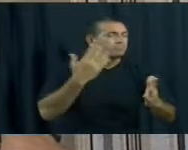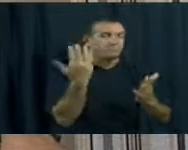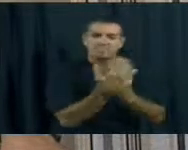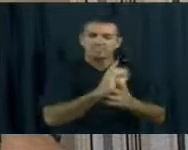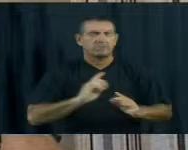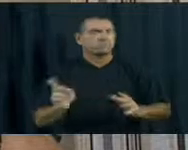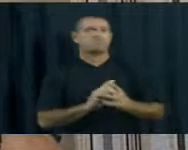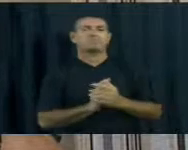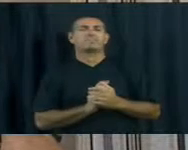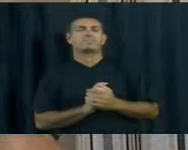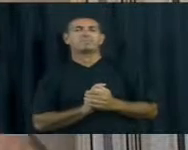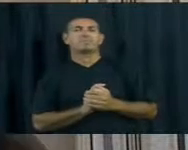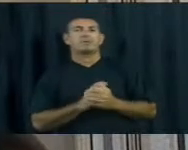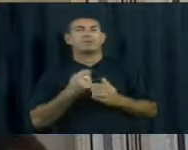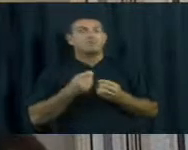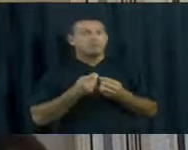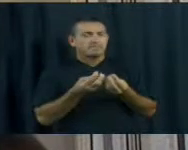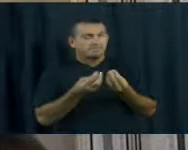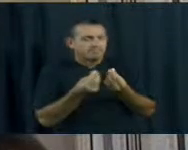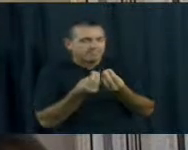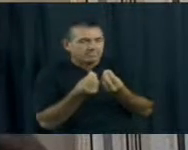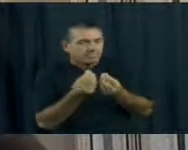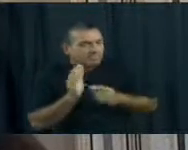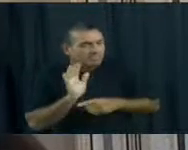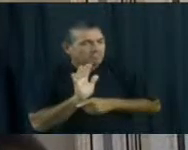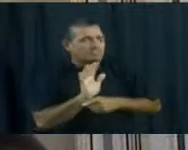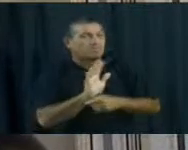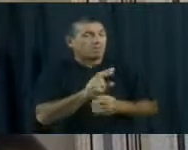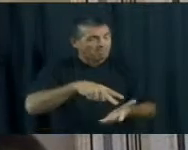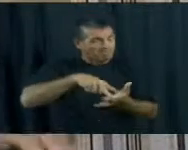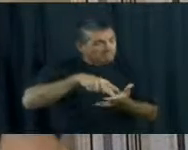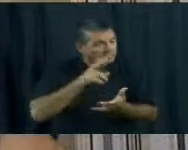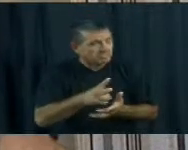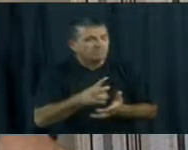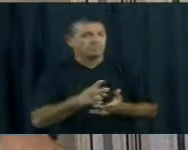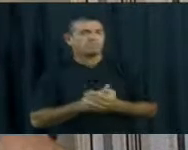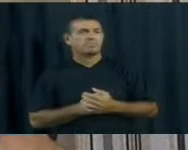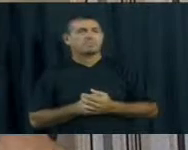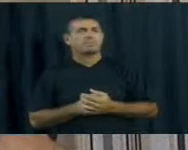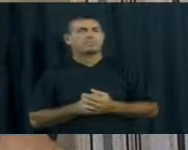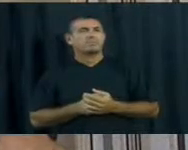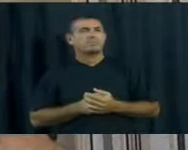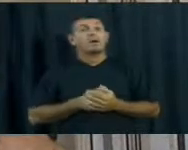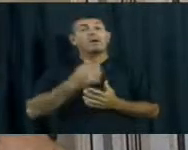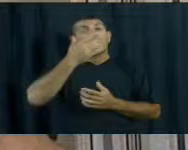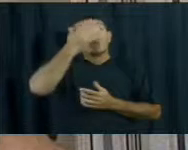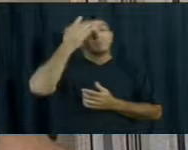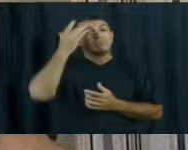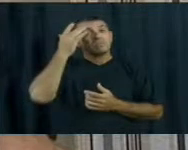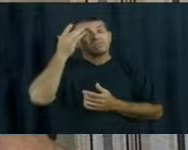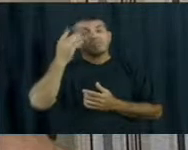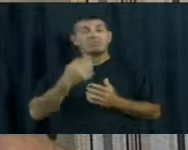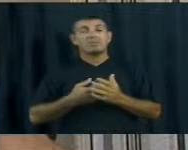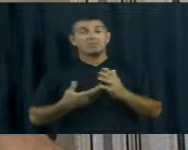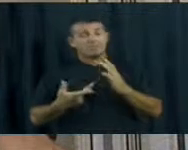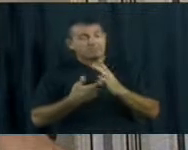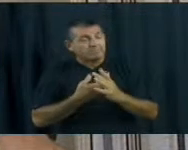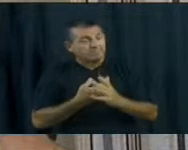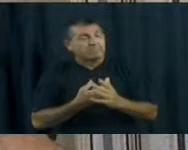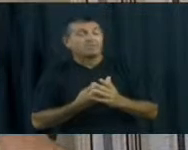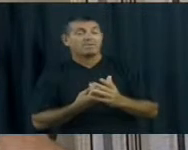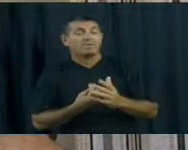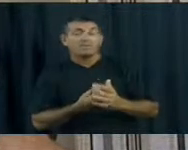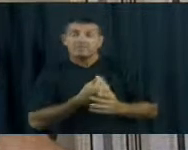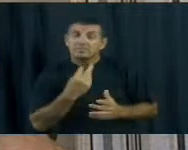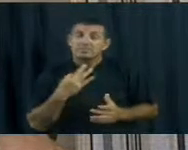de operar e acabou, salvei a pessoa, está tudo bem. Aquela pessoa vai ter uma marca para a vida toda. E você